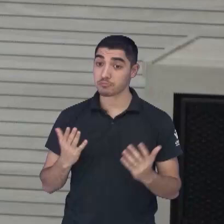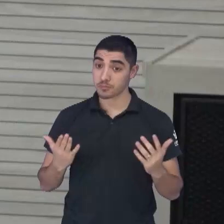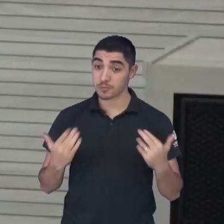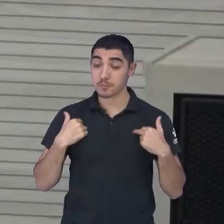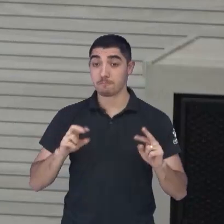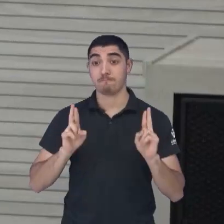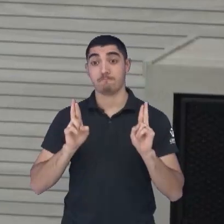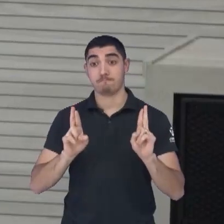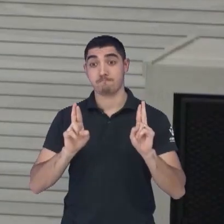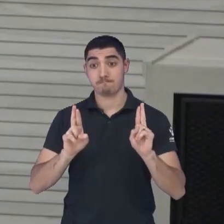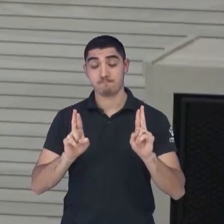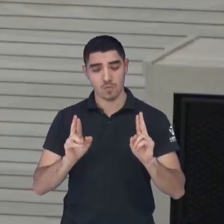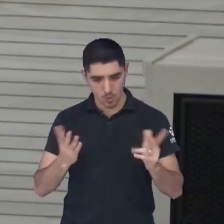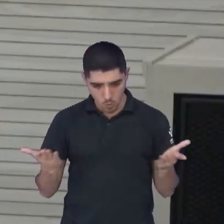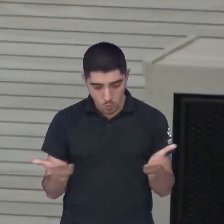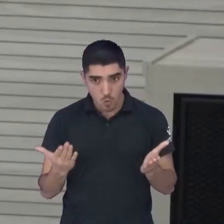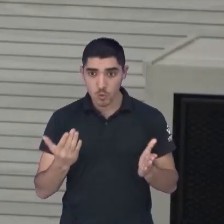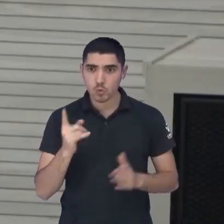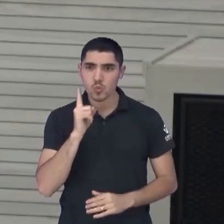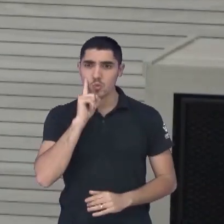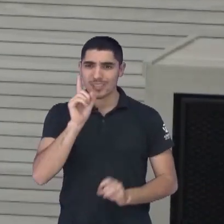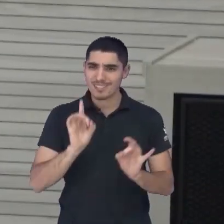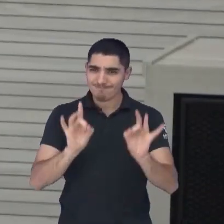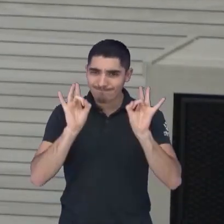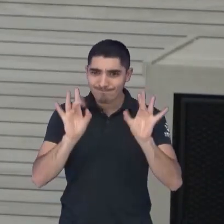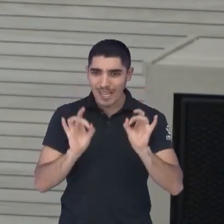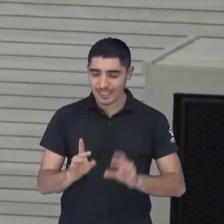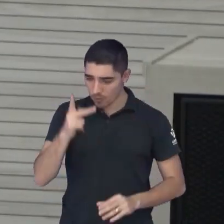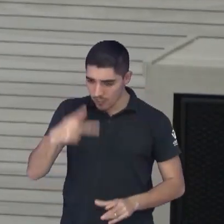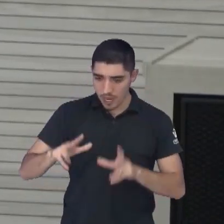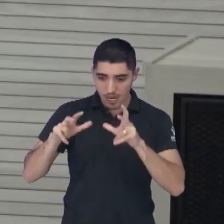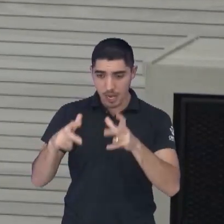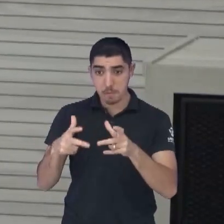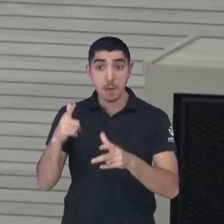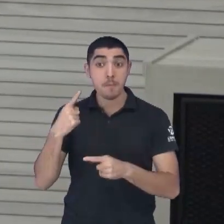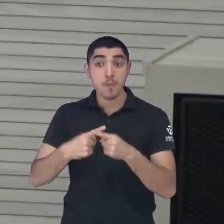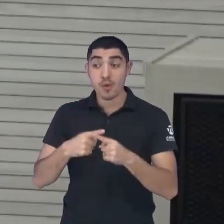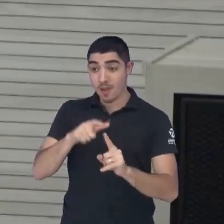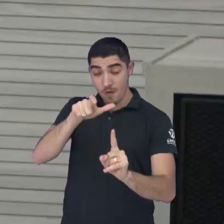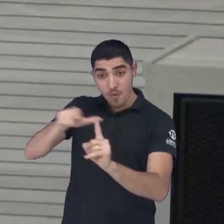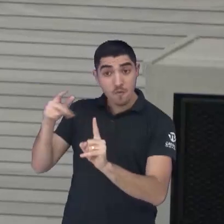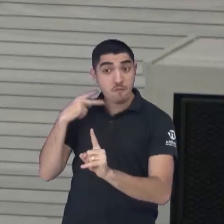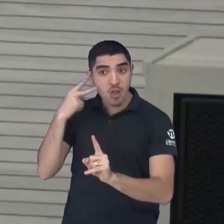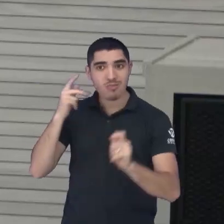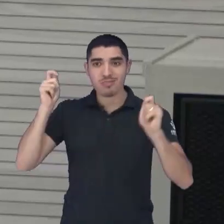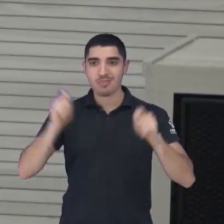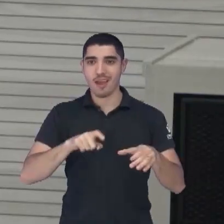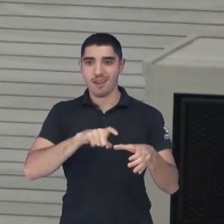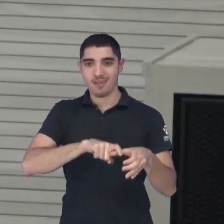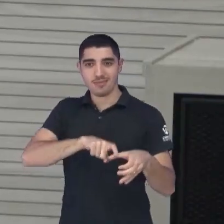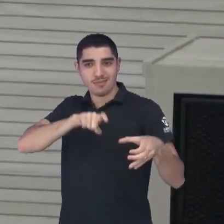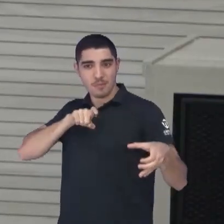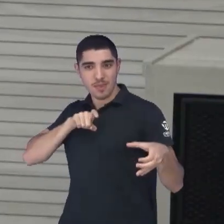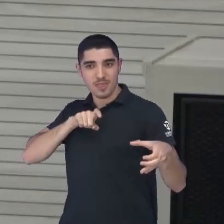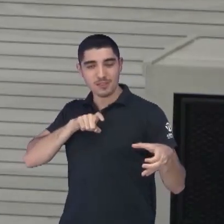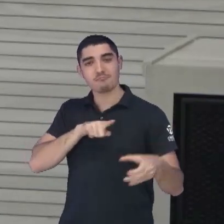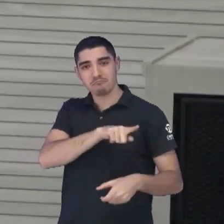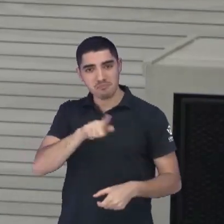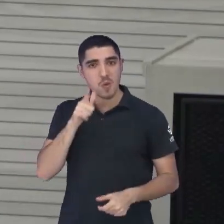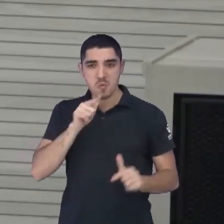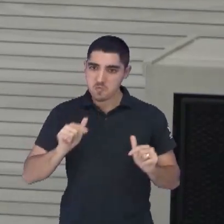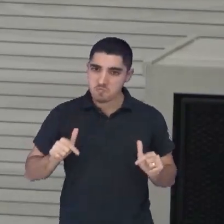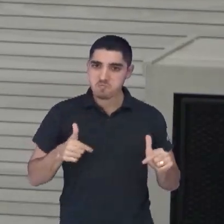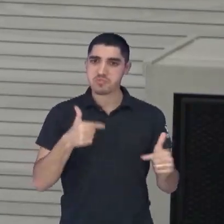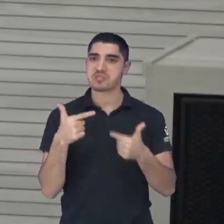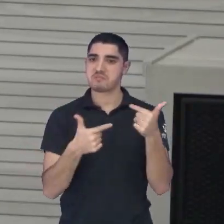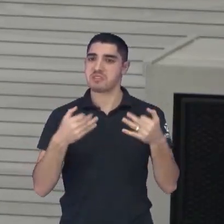esse seja um marco histórico nessa casa, para que os vereadores possam ter independência nas suas votações e nos seus atos aqui nessa